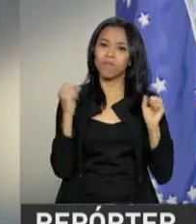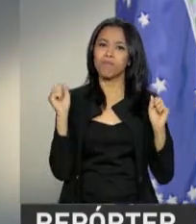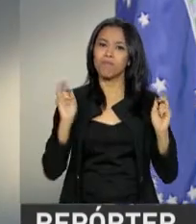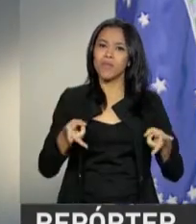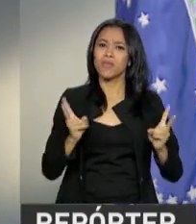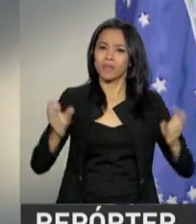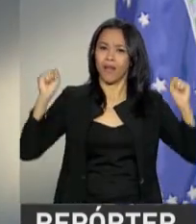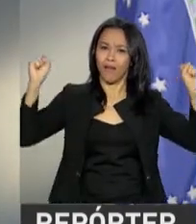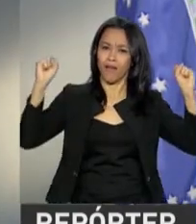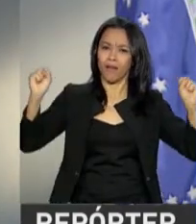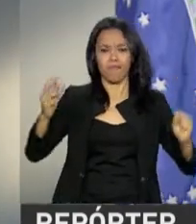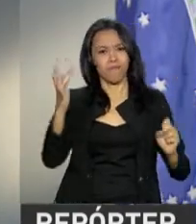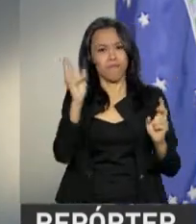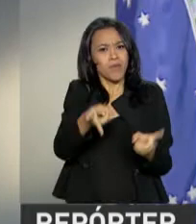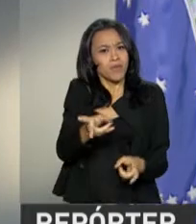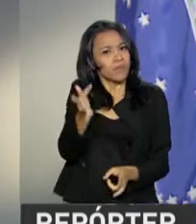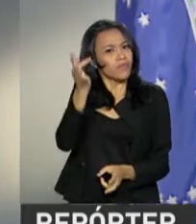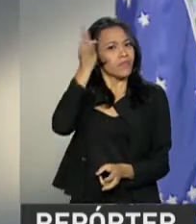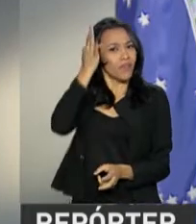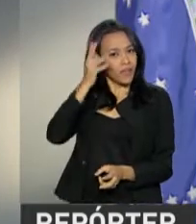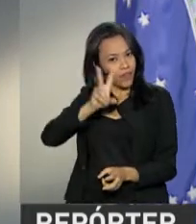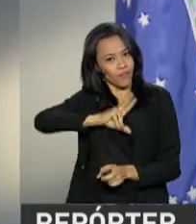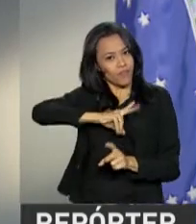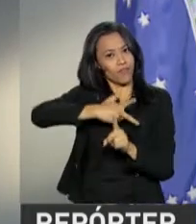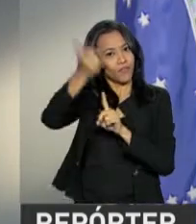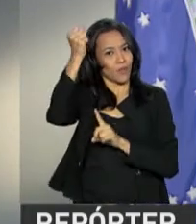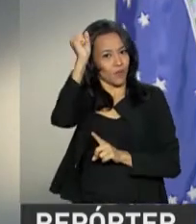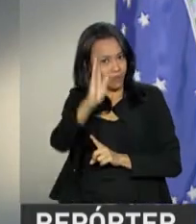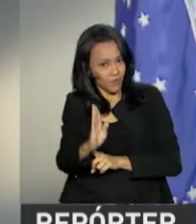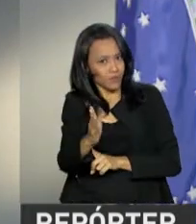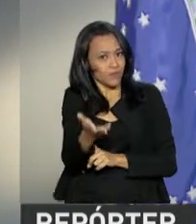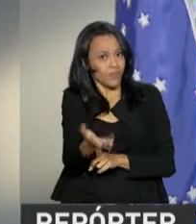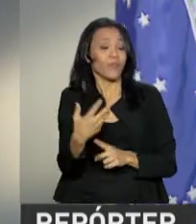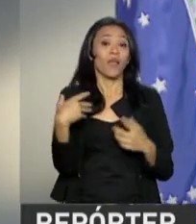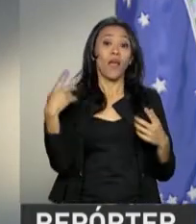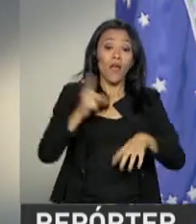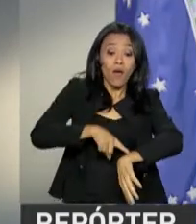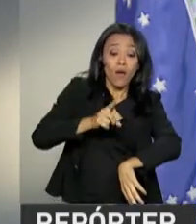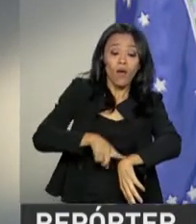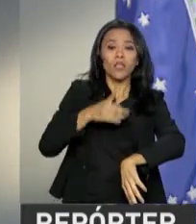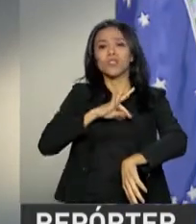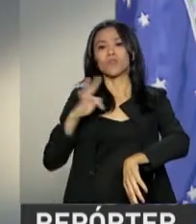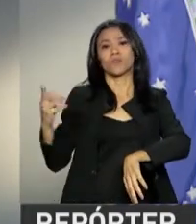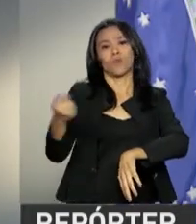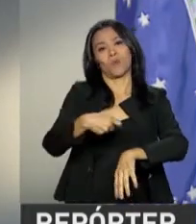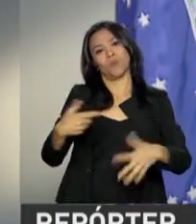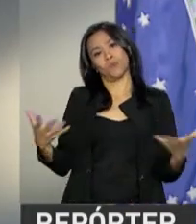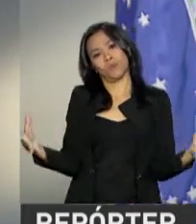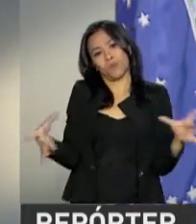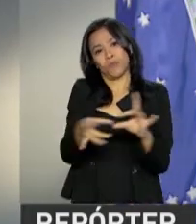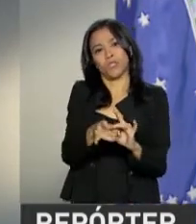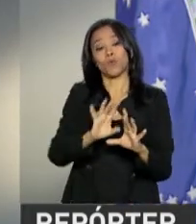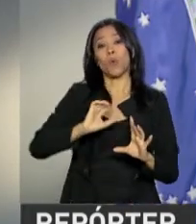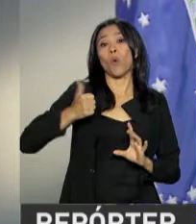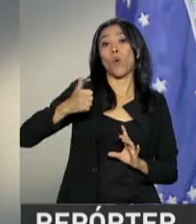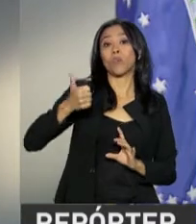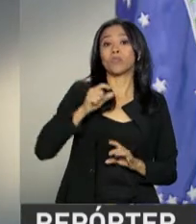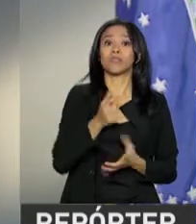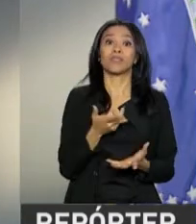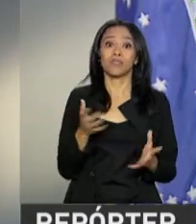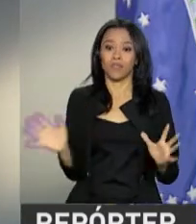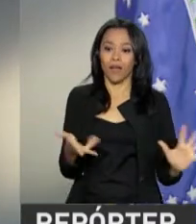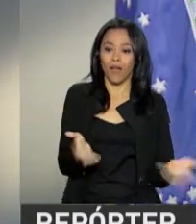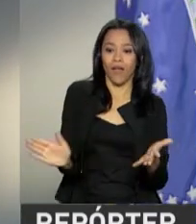na mesma fé na vitória do nosso país é hora de todos nos somarmos aos 11 que estarão